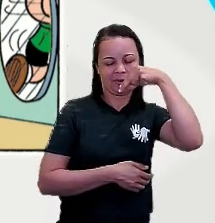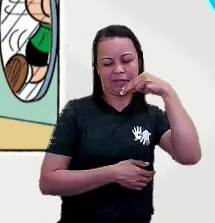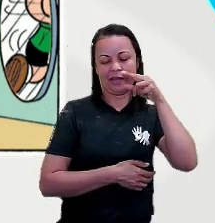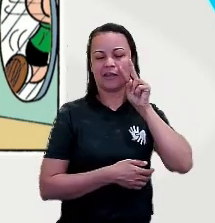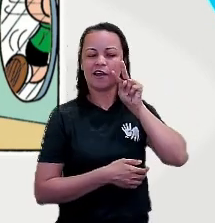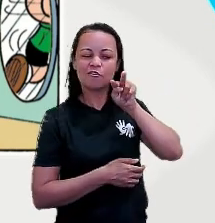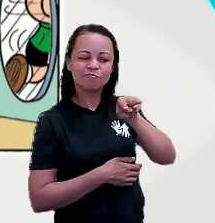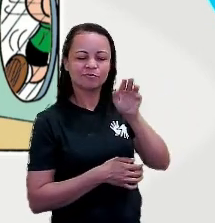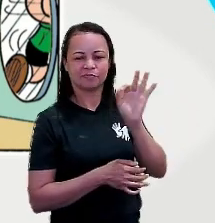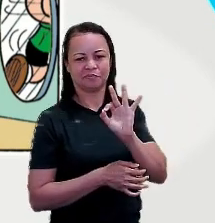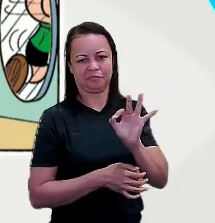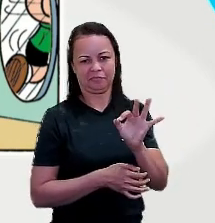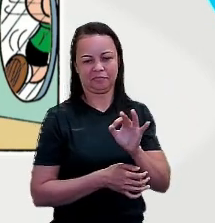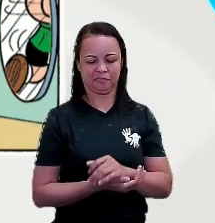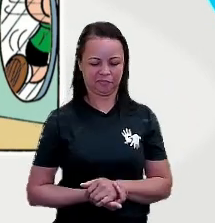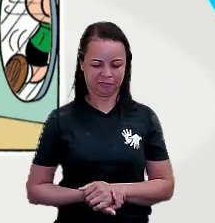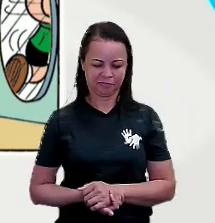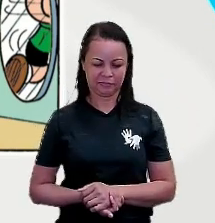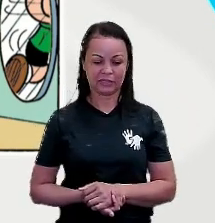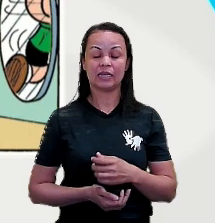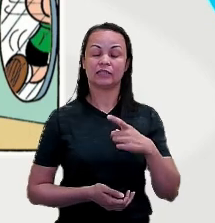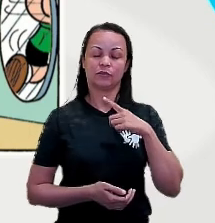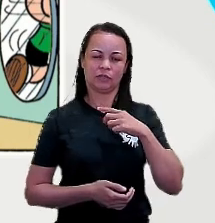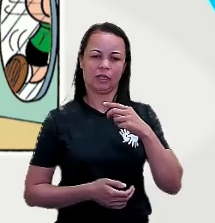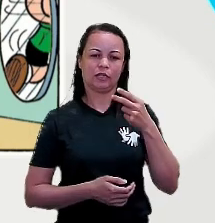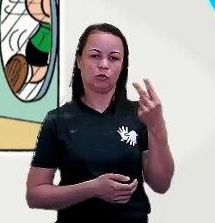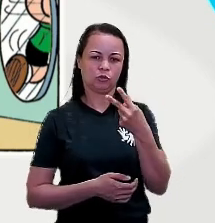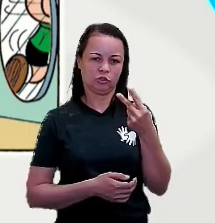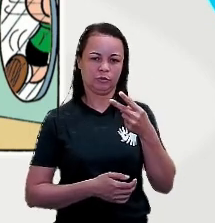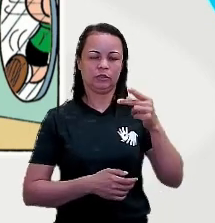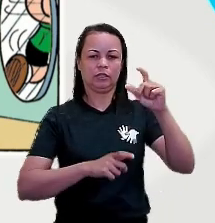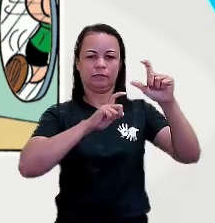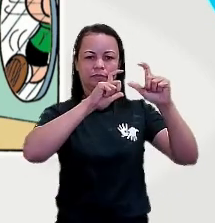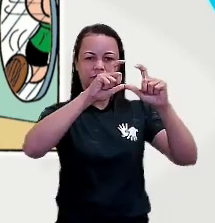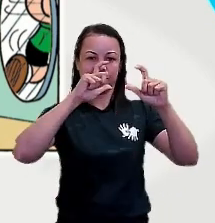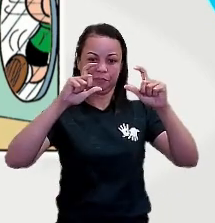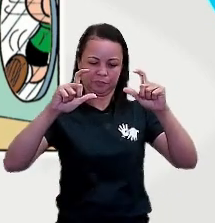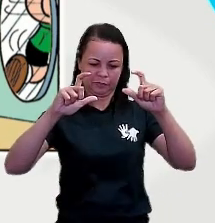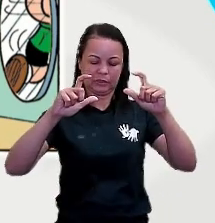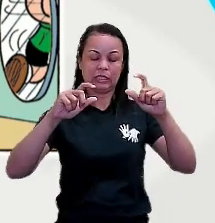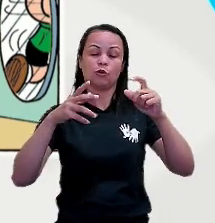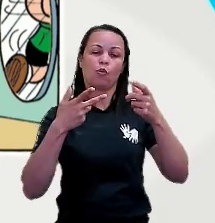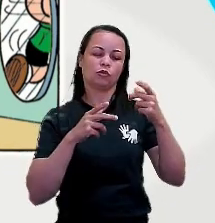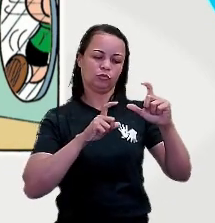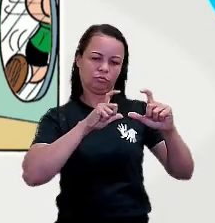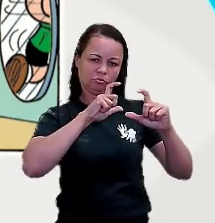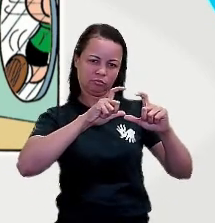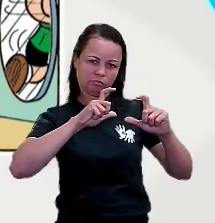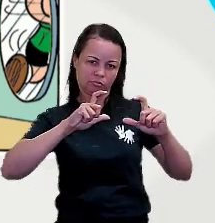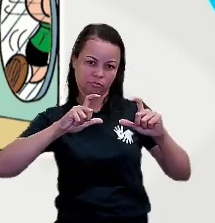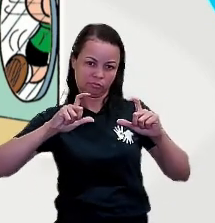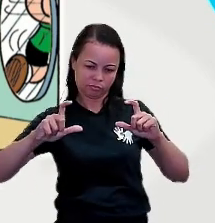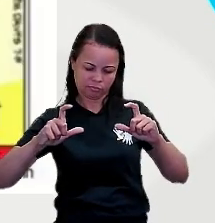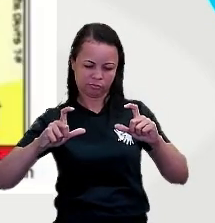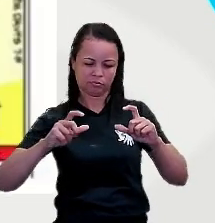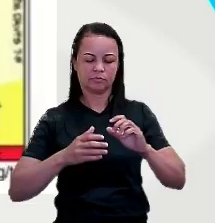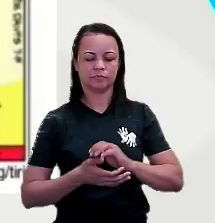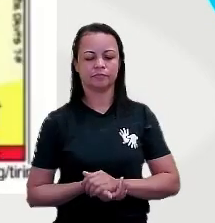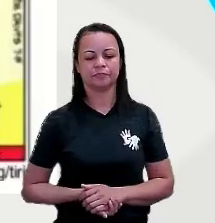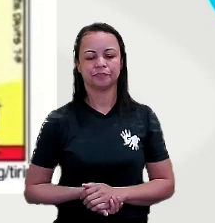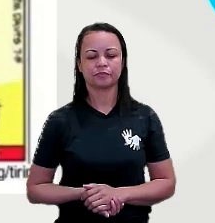temos dois tipos de tirinhas, um com 2 quadradinhos, né? 2 quadrinhos e outra com 3